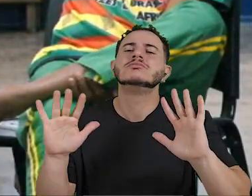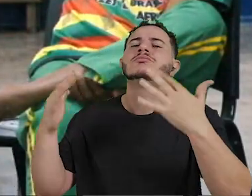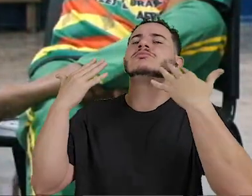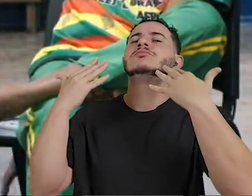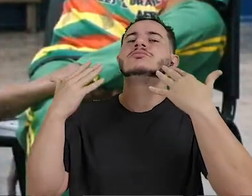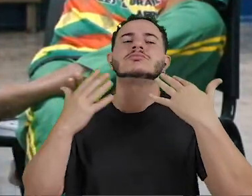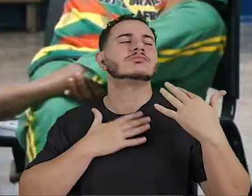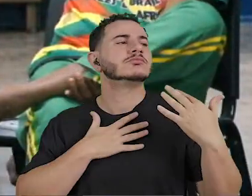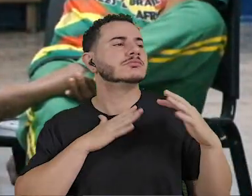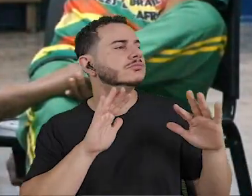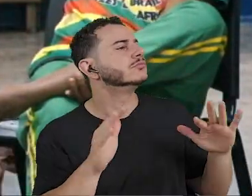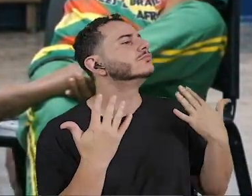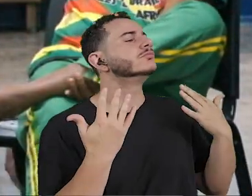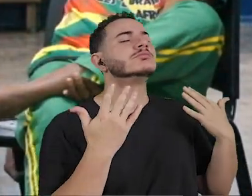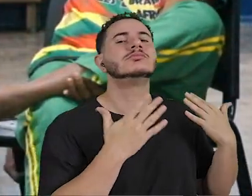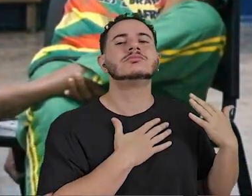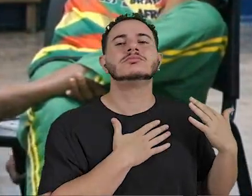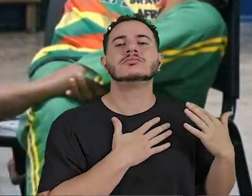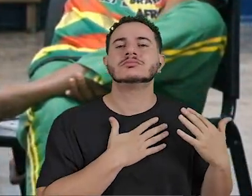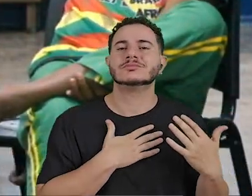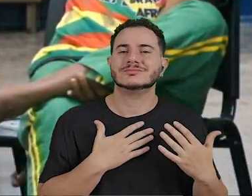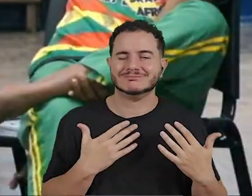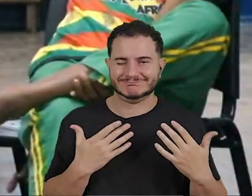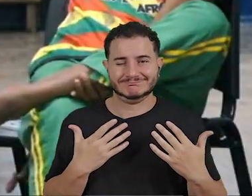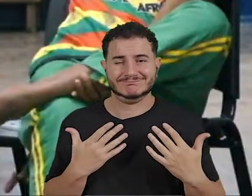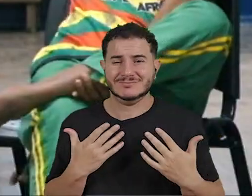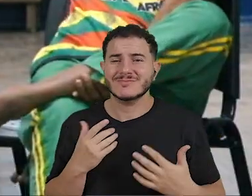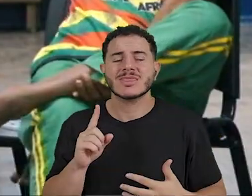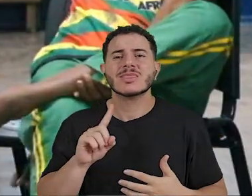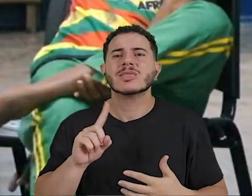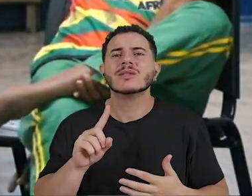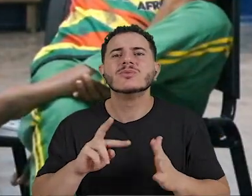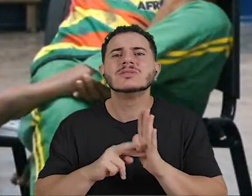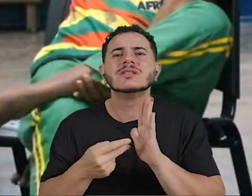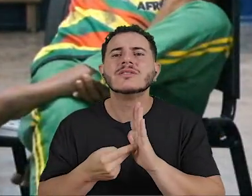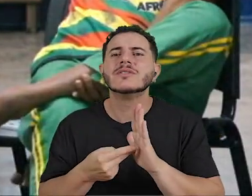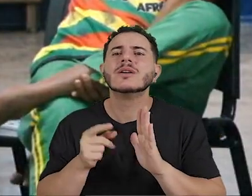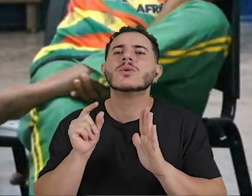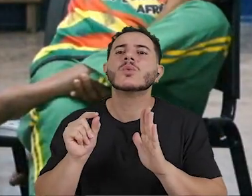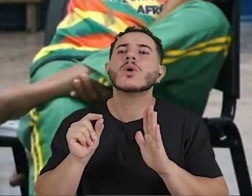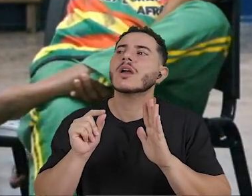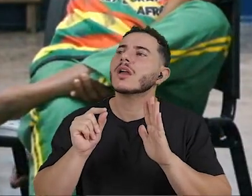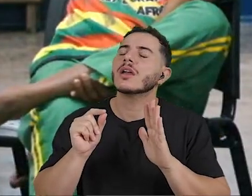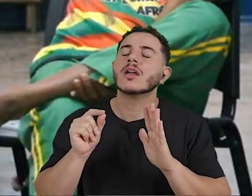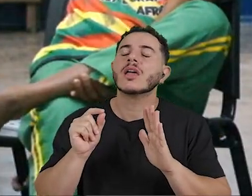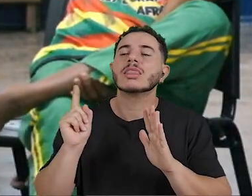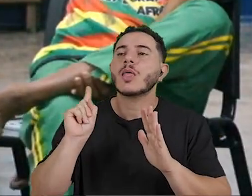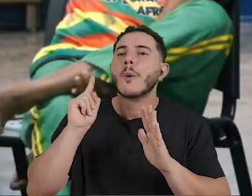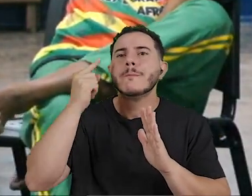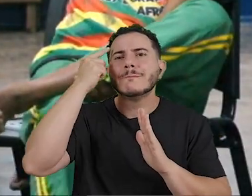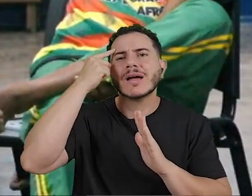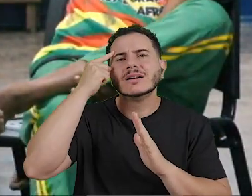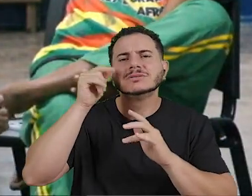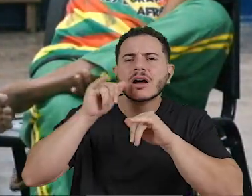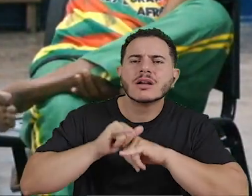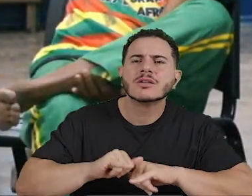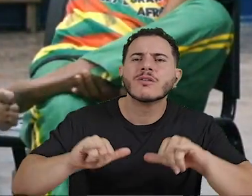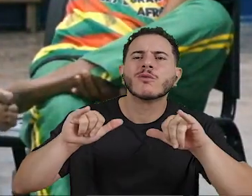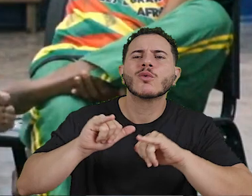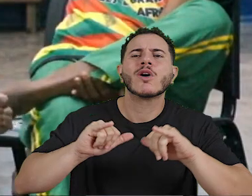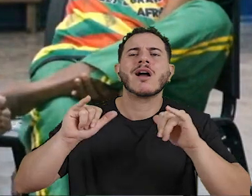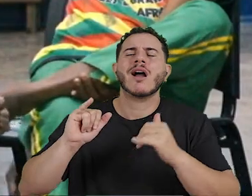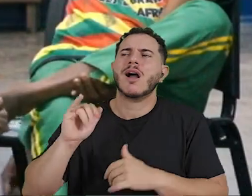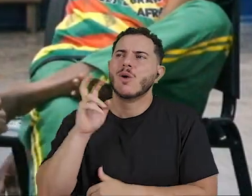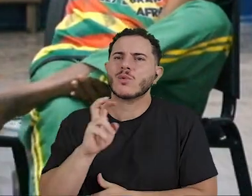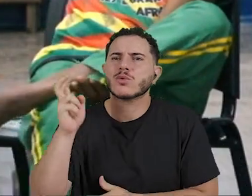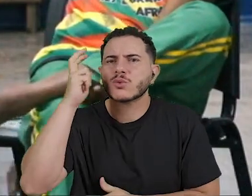vários lugares em busca tão somente de holofote. Não é a questão de divulgar a cultura. Se fosse isso,